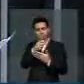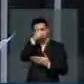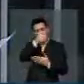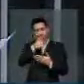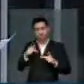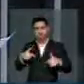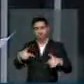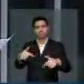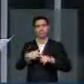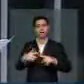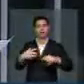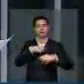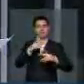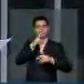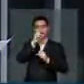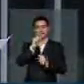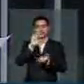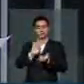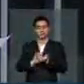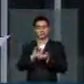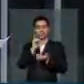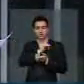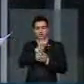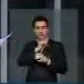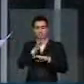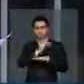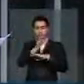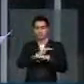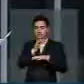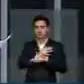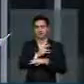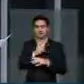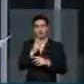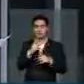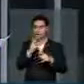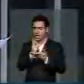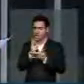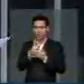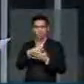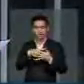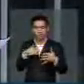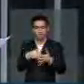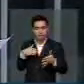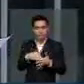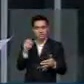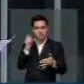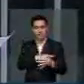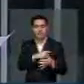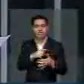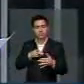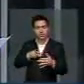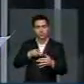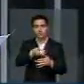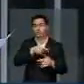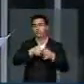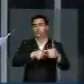entusiasmo e as supera passando por cima dos obstáculos até alcançar seu